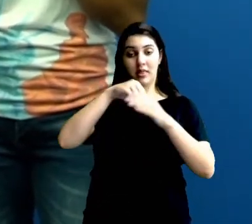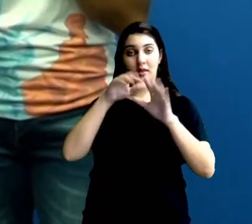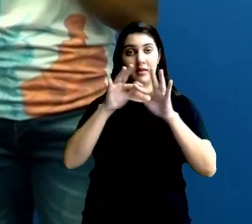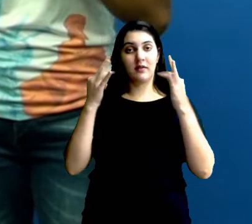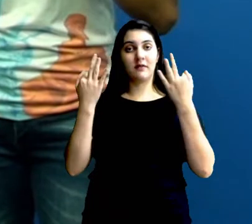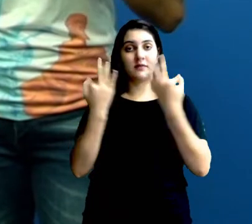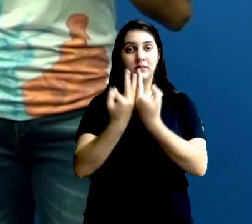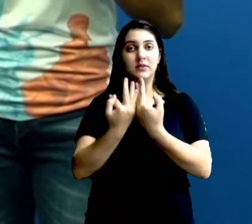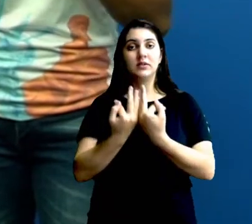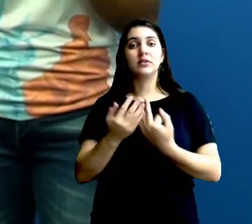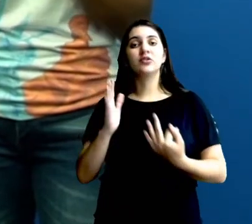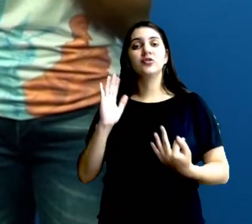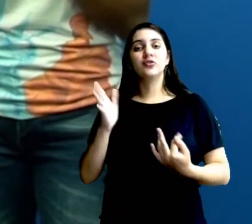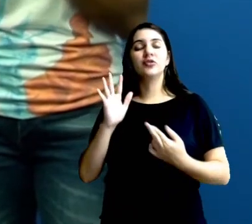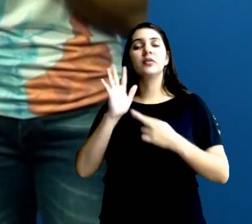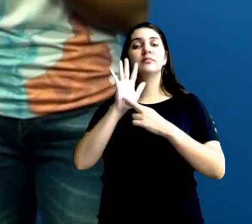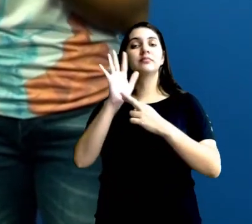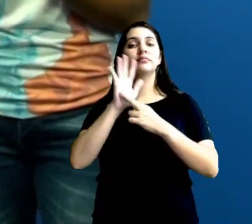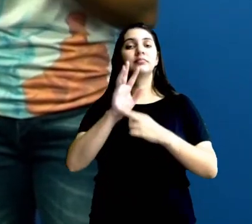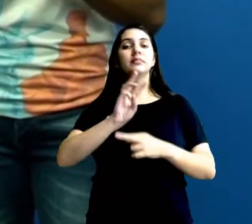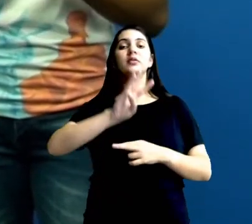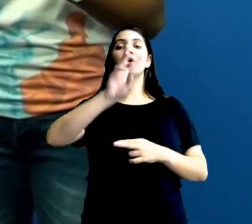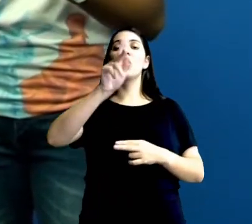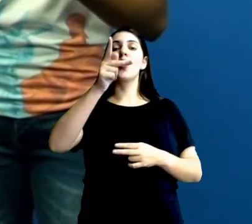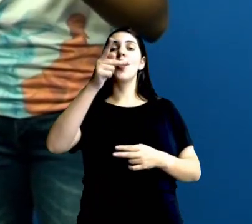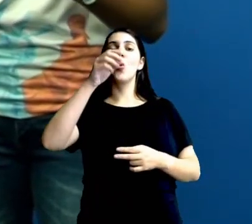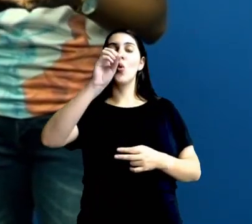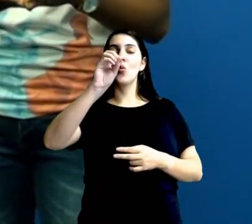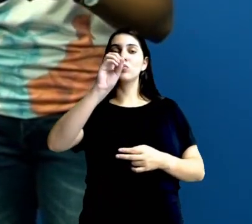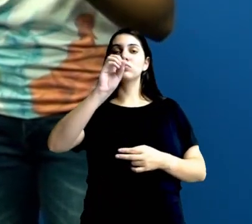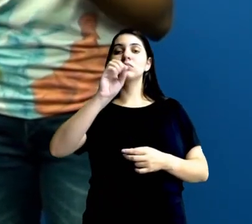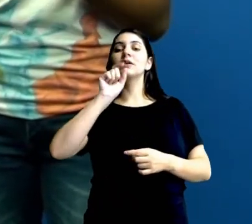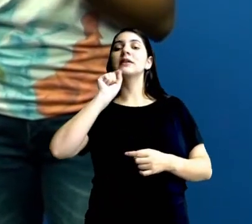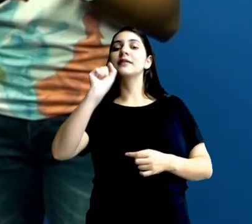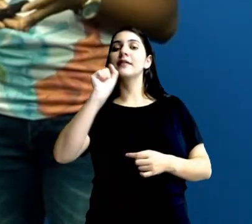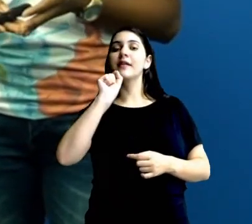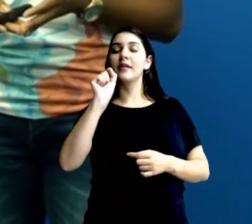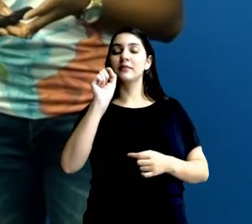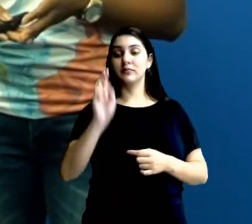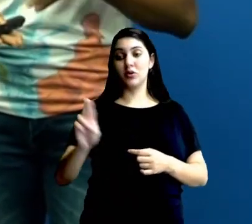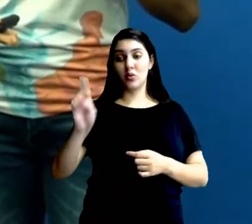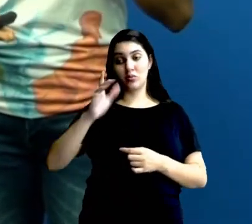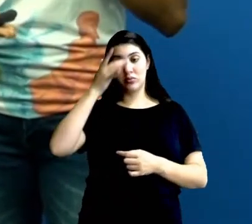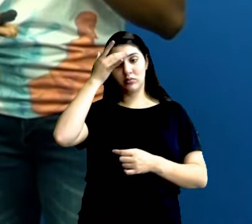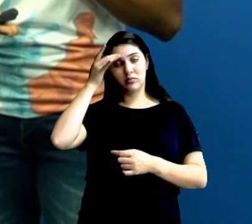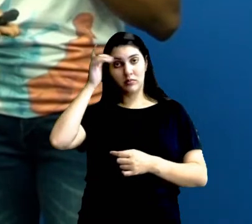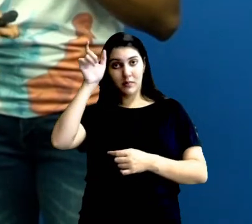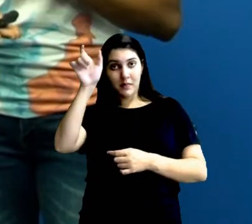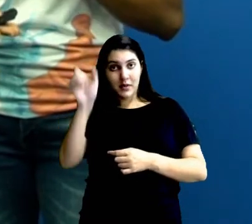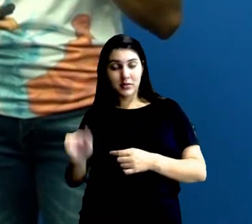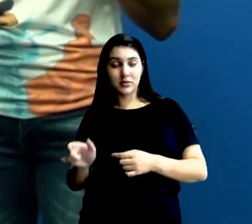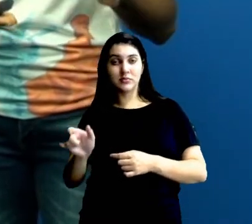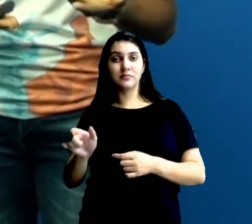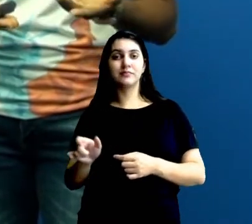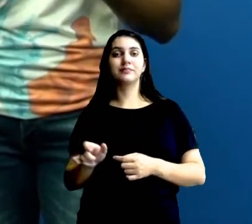aqui da família, já que who representa quem, e quem eu utilizo para pessoa, não esquece disso, quem vai